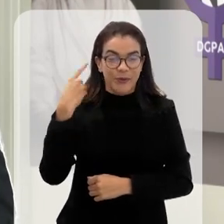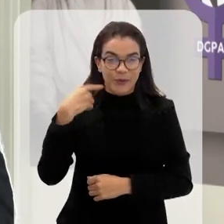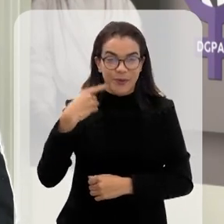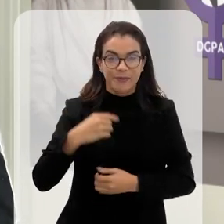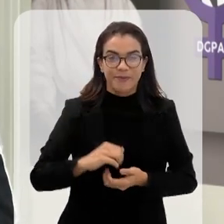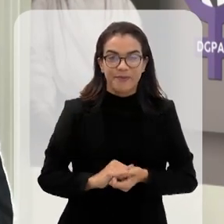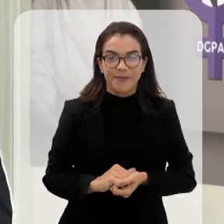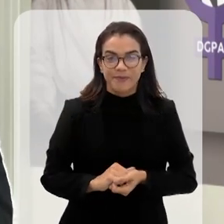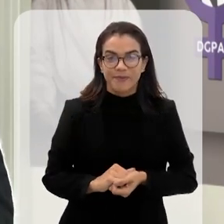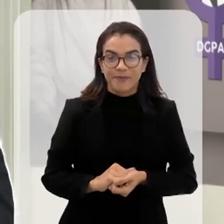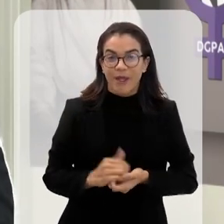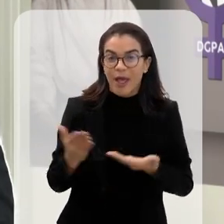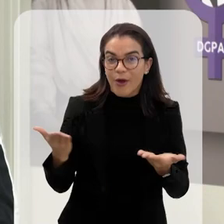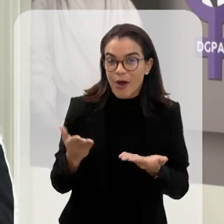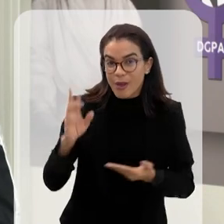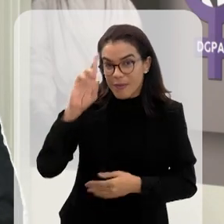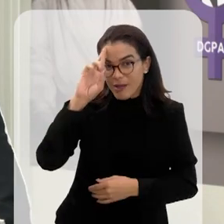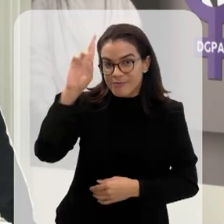delegada.